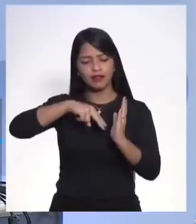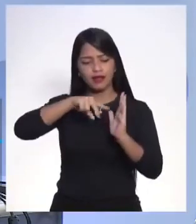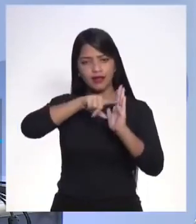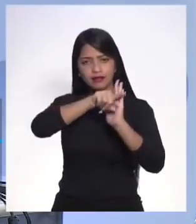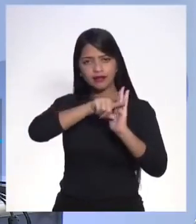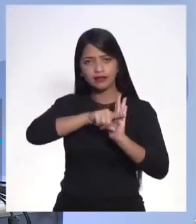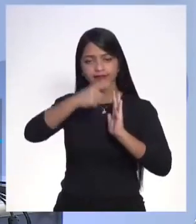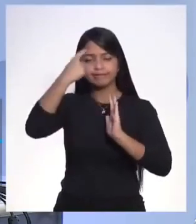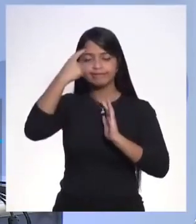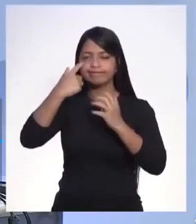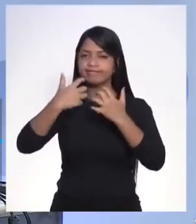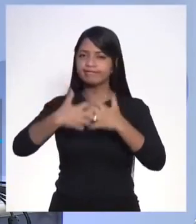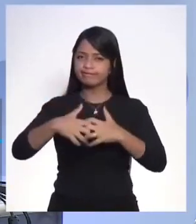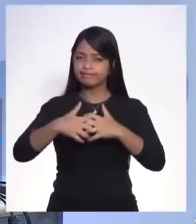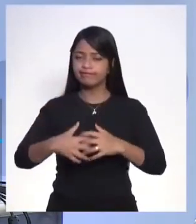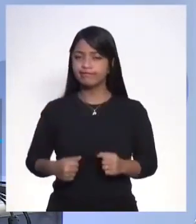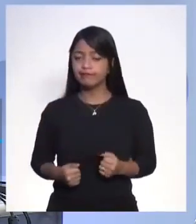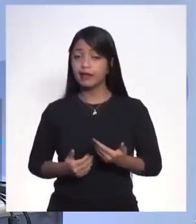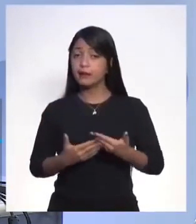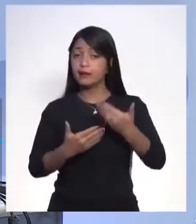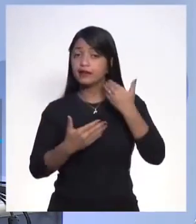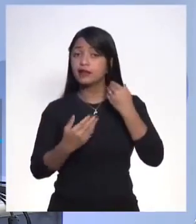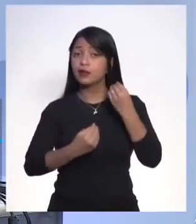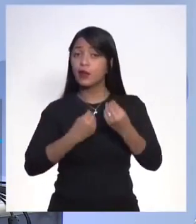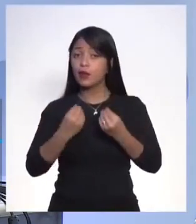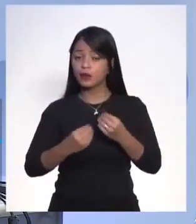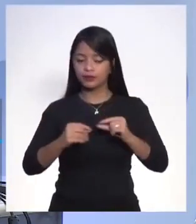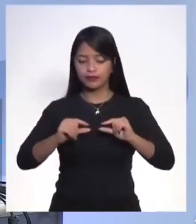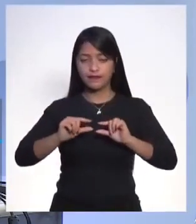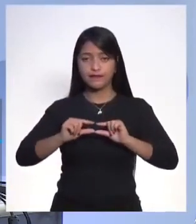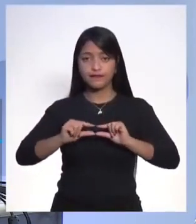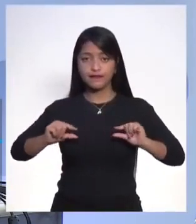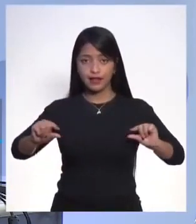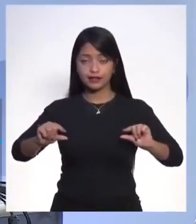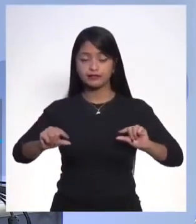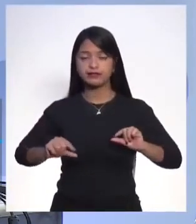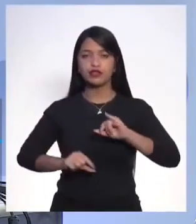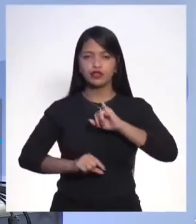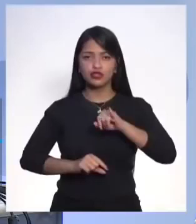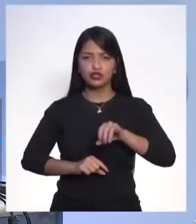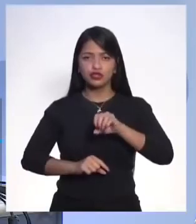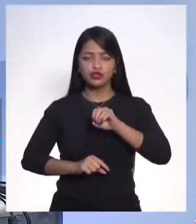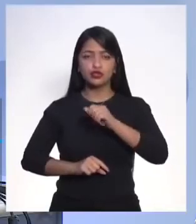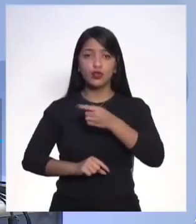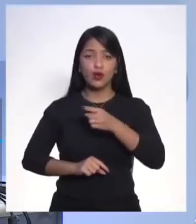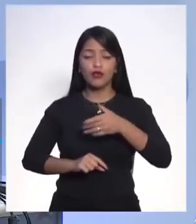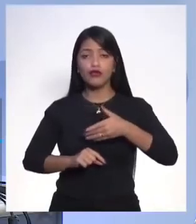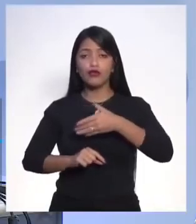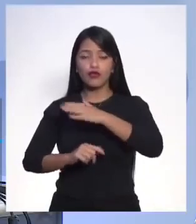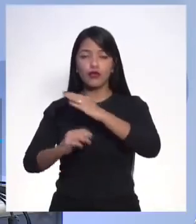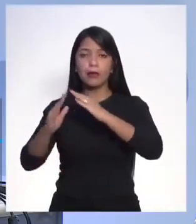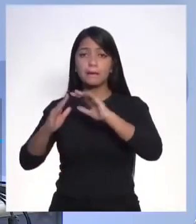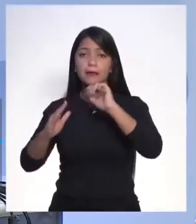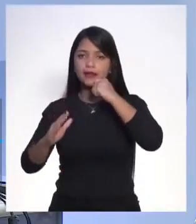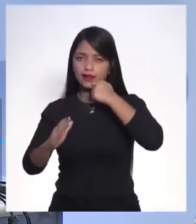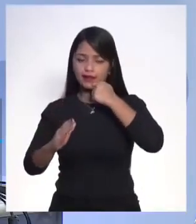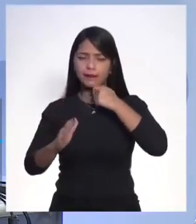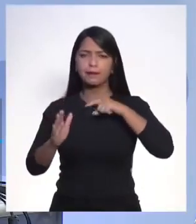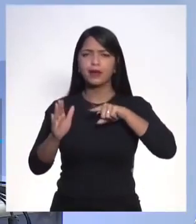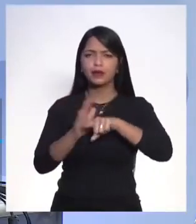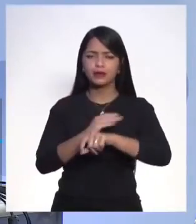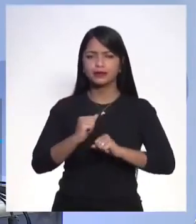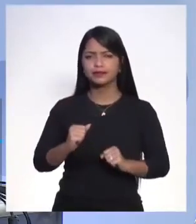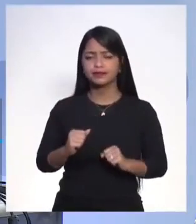era antigamente, porque antigamente era assim, João foi à padaria. Aí, como era a pergunta? Em que lugar, onde João foi? Aí